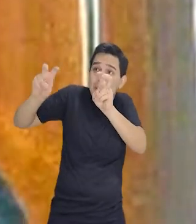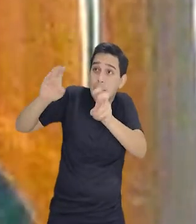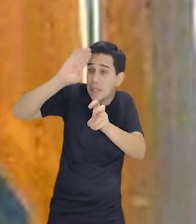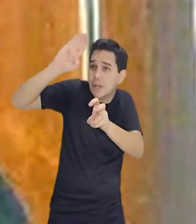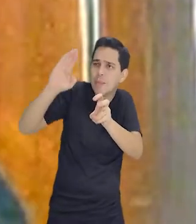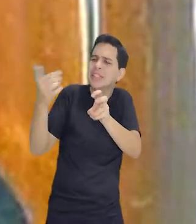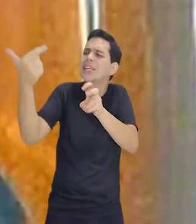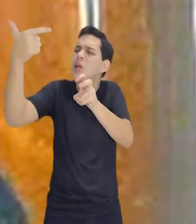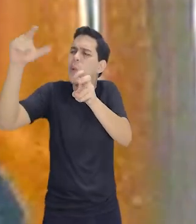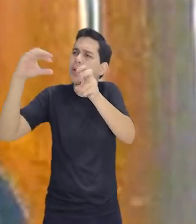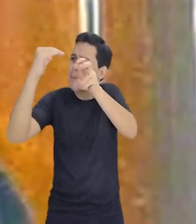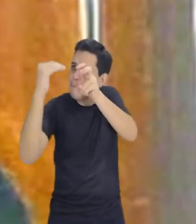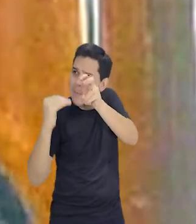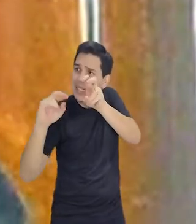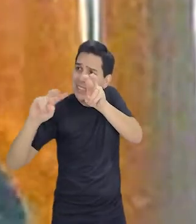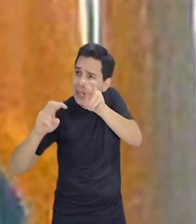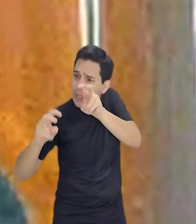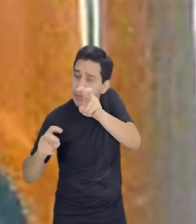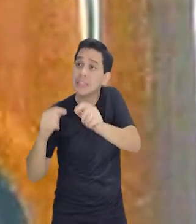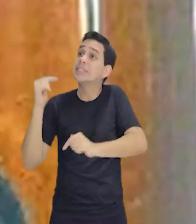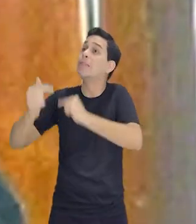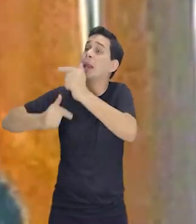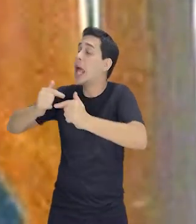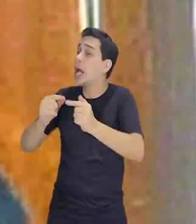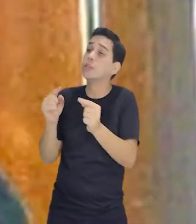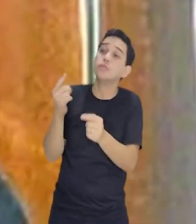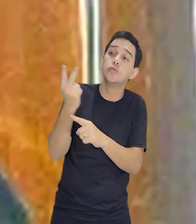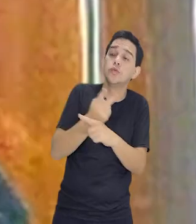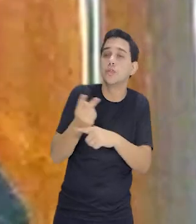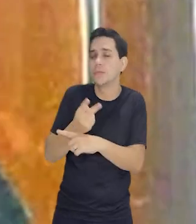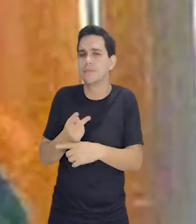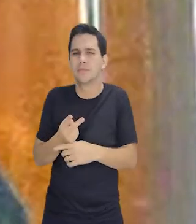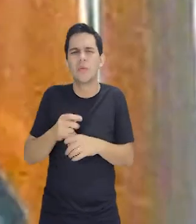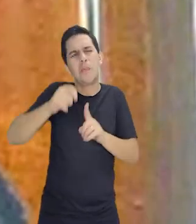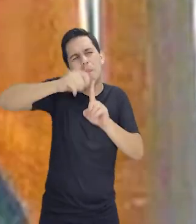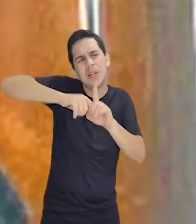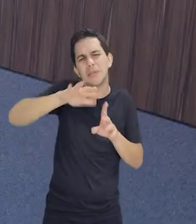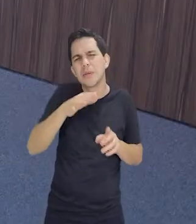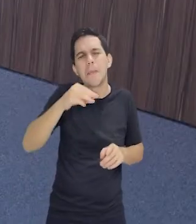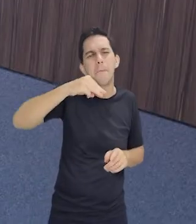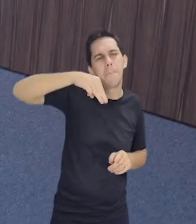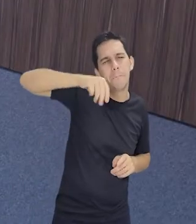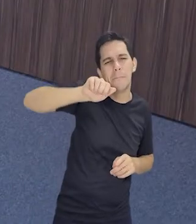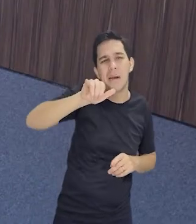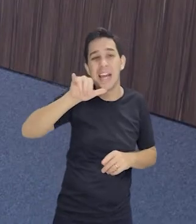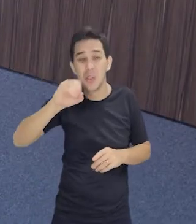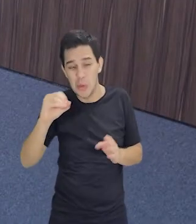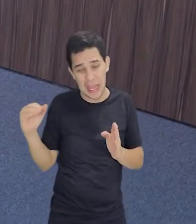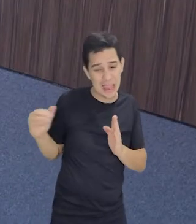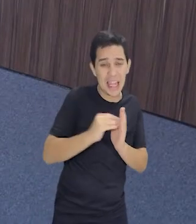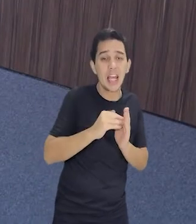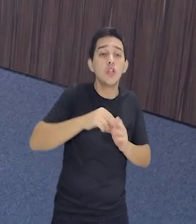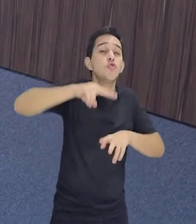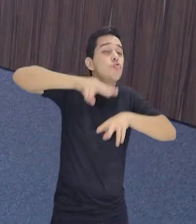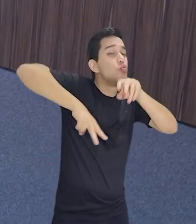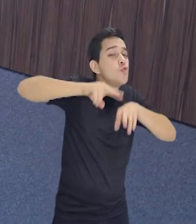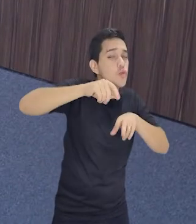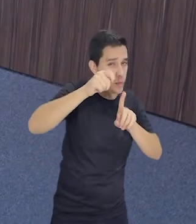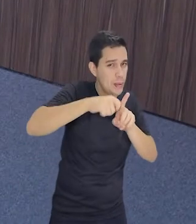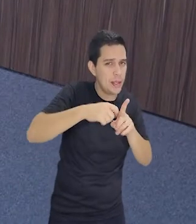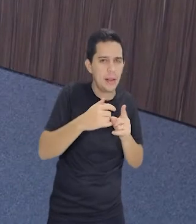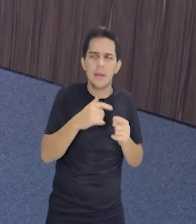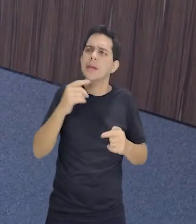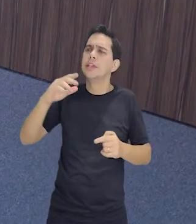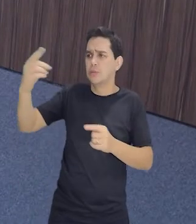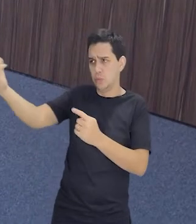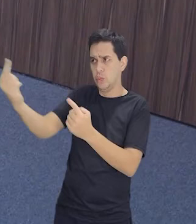encontros virtuais nos meses de maio e junho, com os centros de apoio operacionais e também com promotores e procuradores de justiça que se